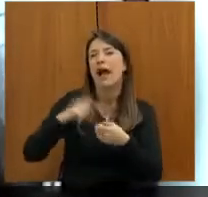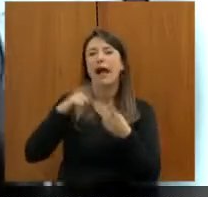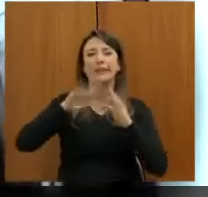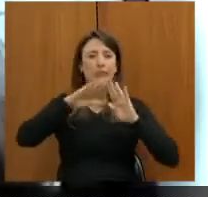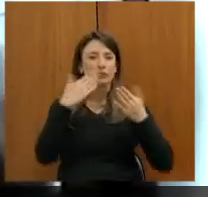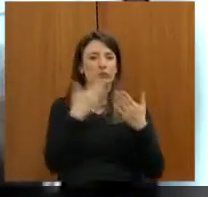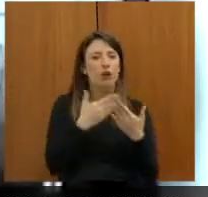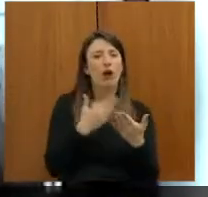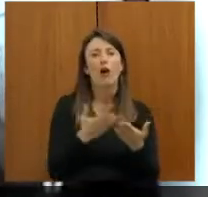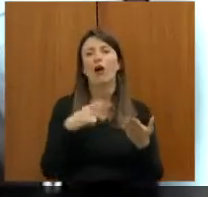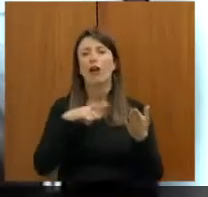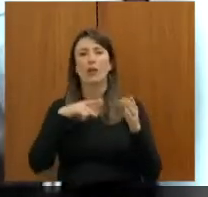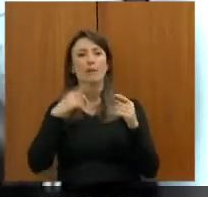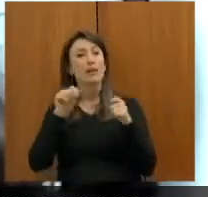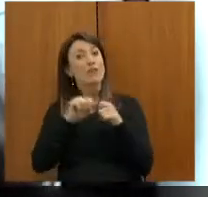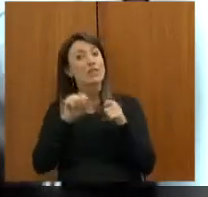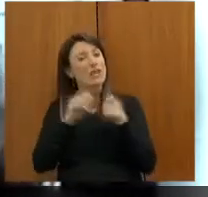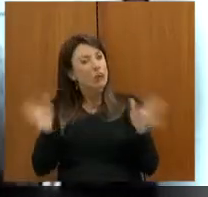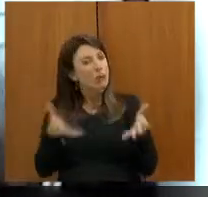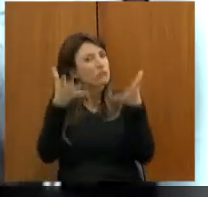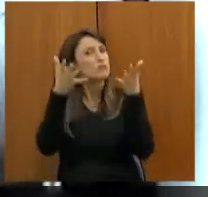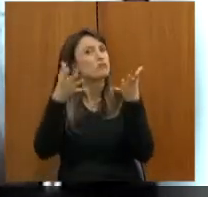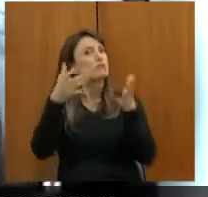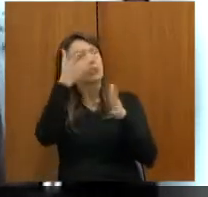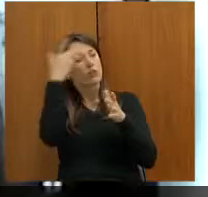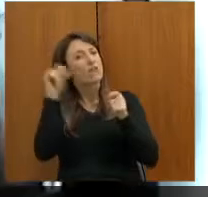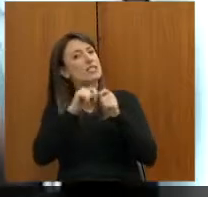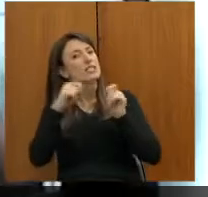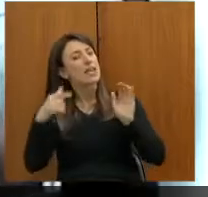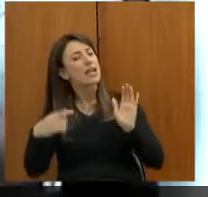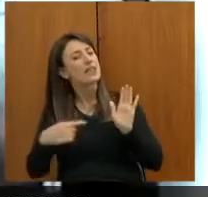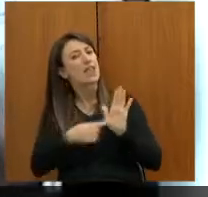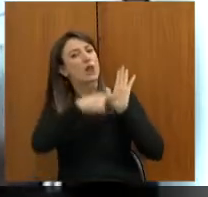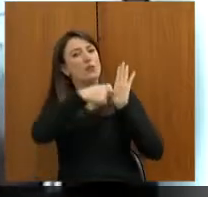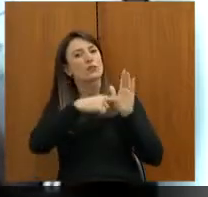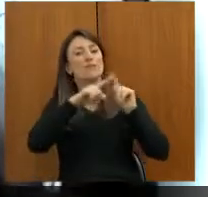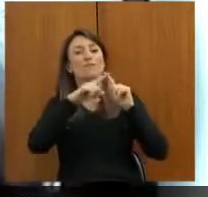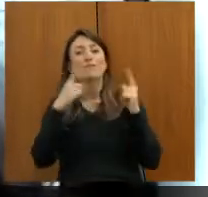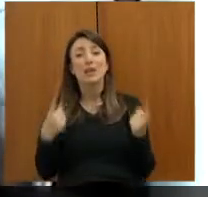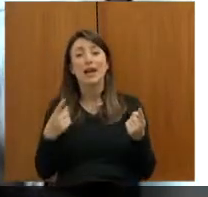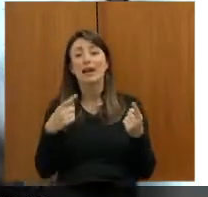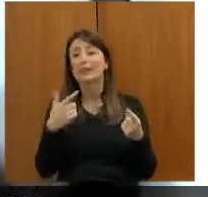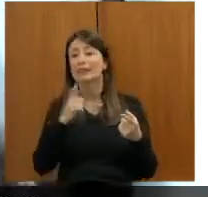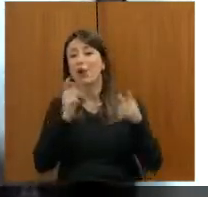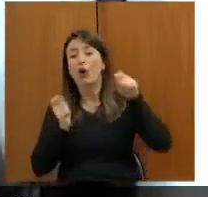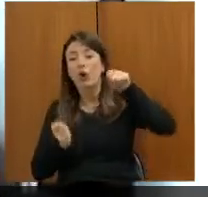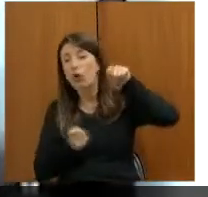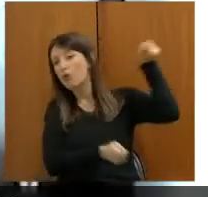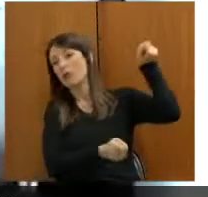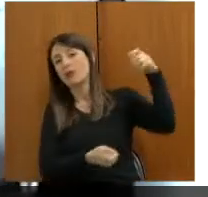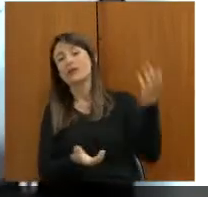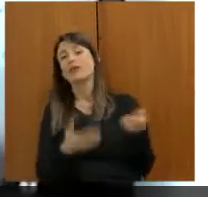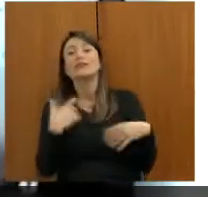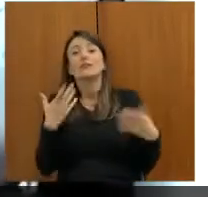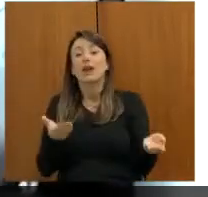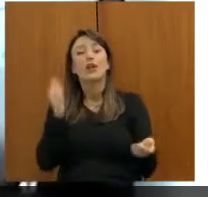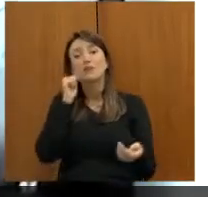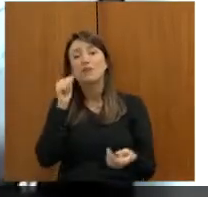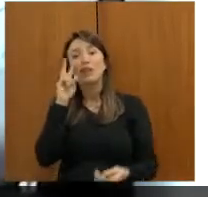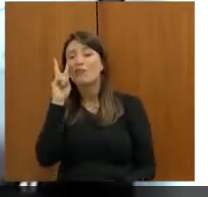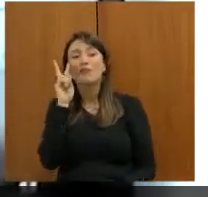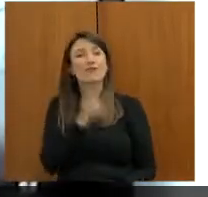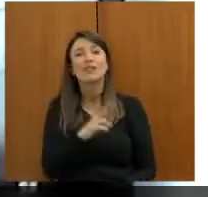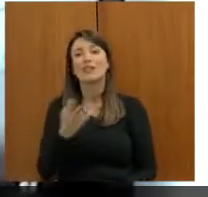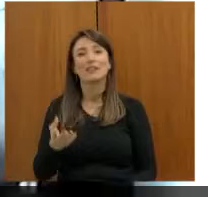só que não tem fiscalização então esses cartazes não são afixadas as mulheres não conseguem chegar até essa notícia